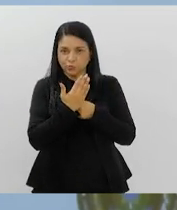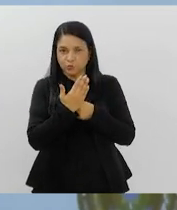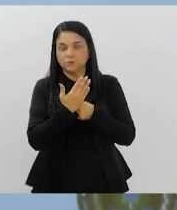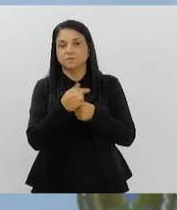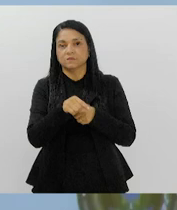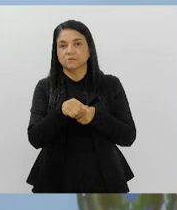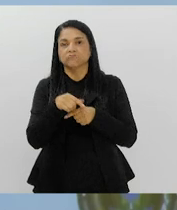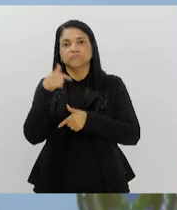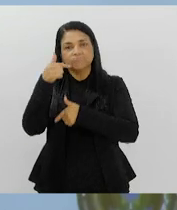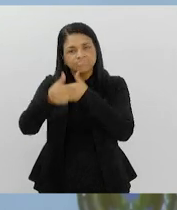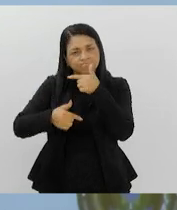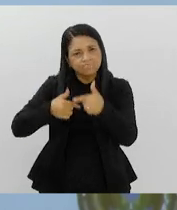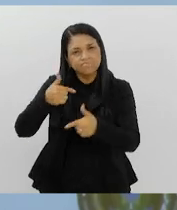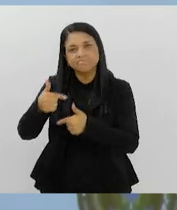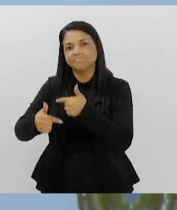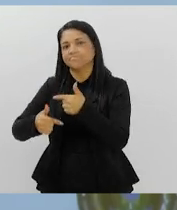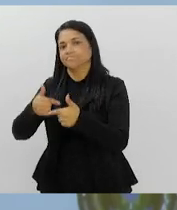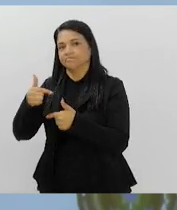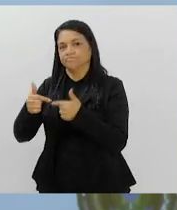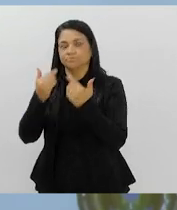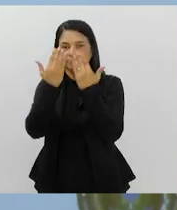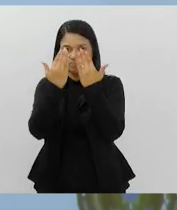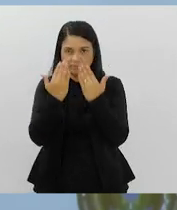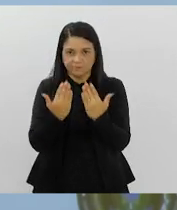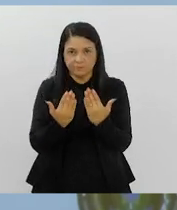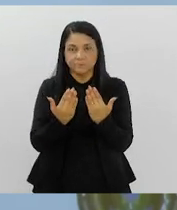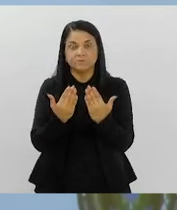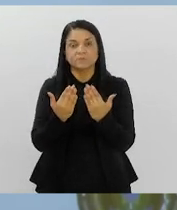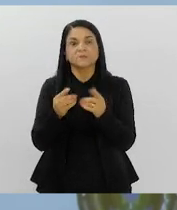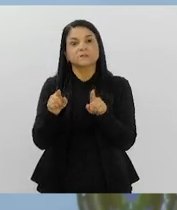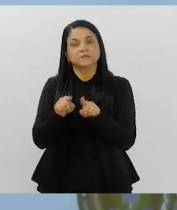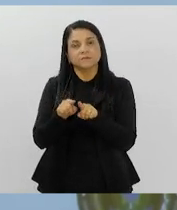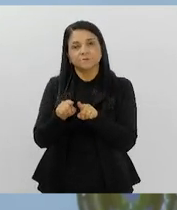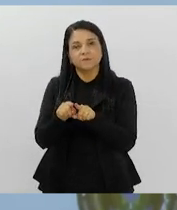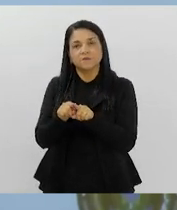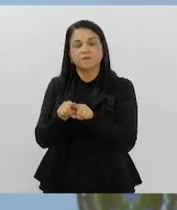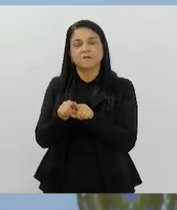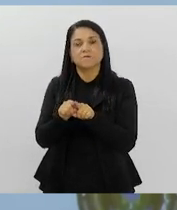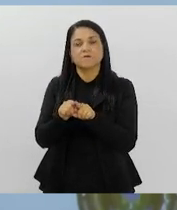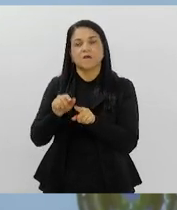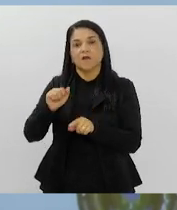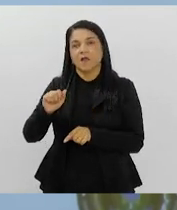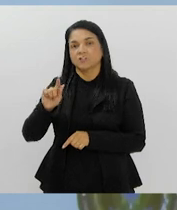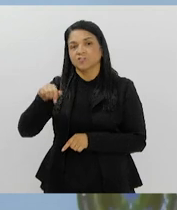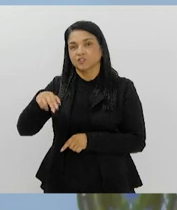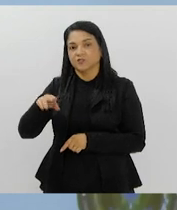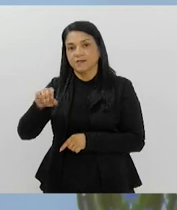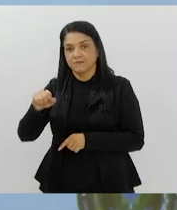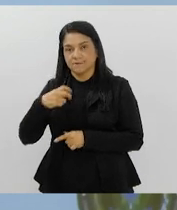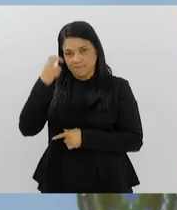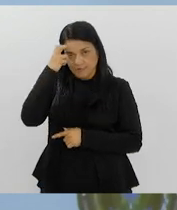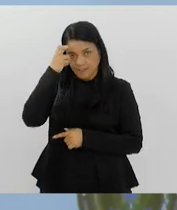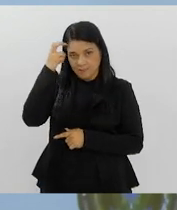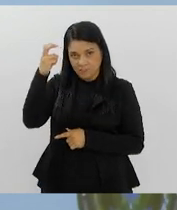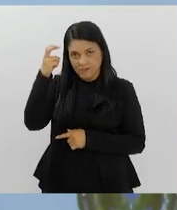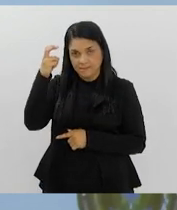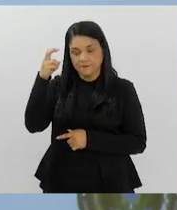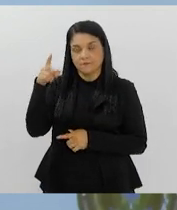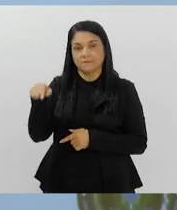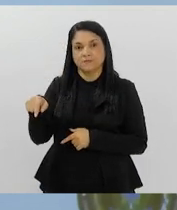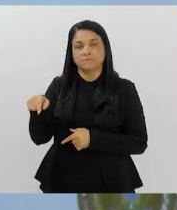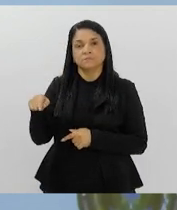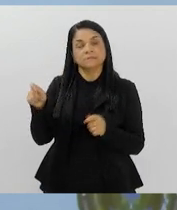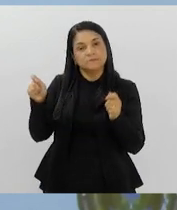trabalho excessivo que a gente tem para analisá-las. Também que as agências de inteligência elas